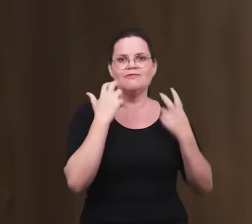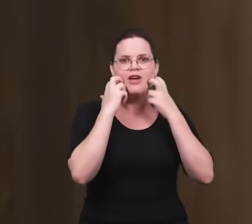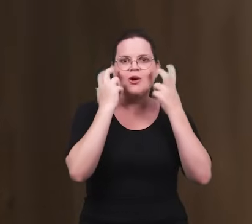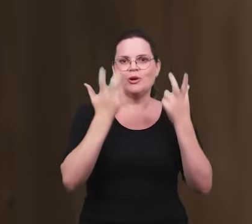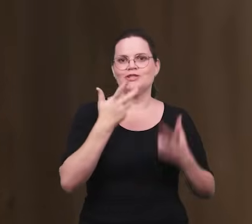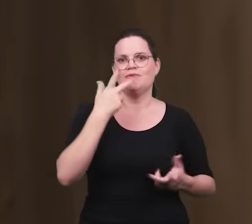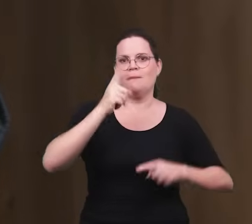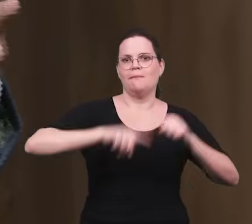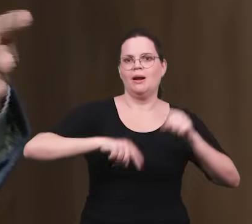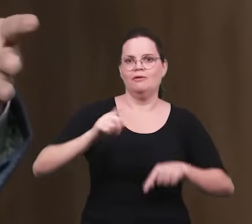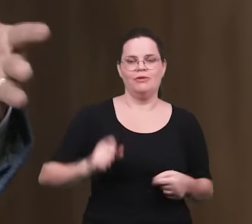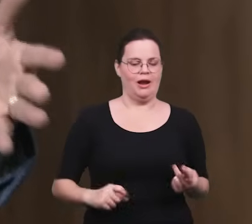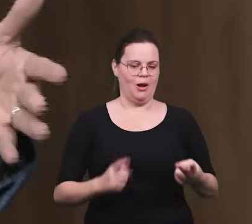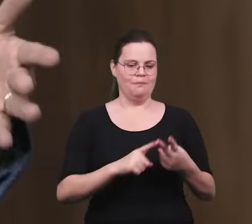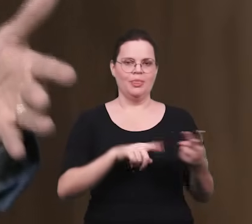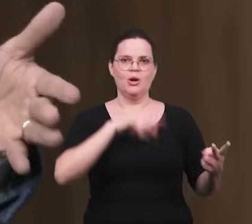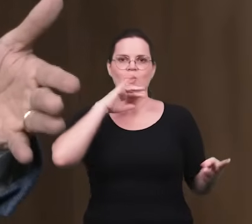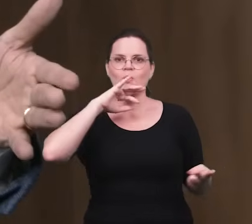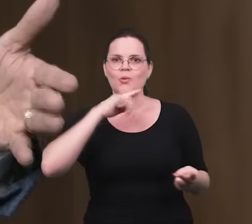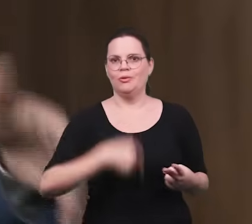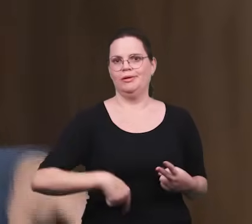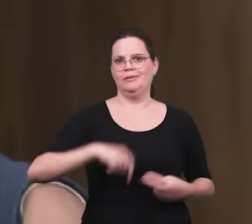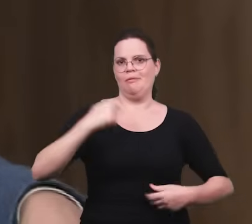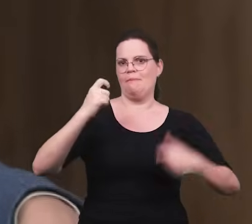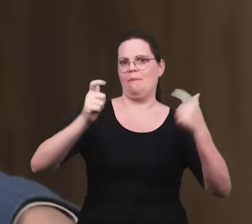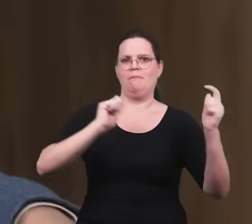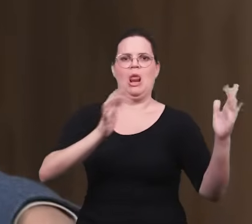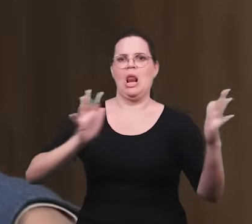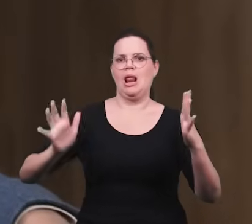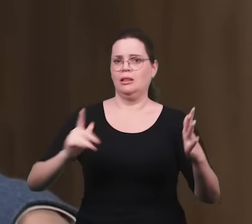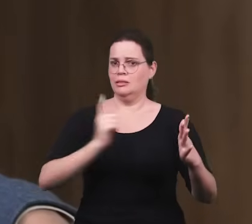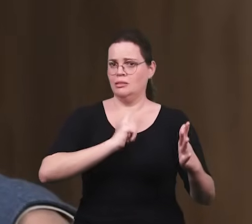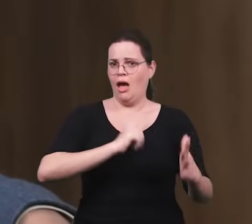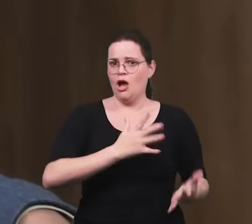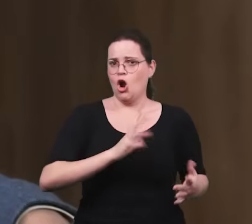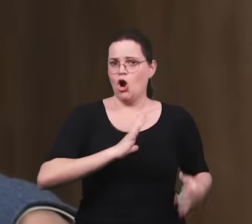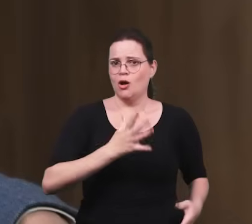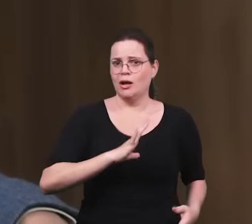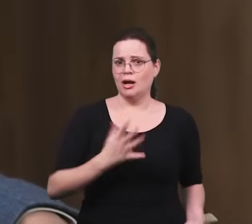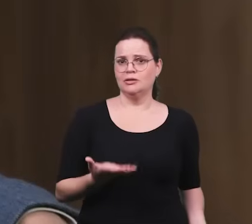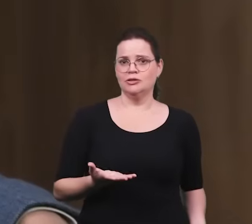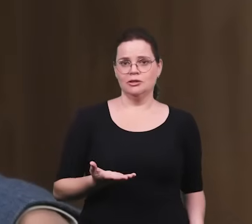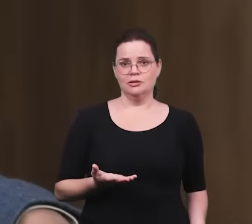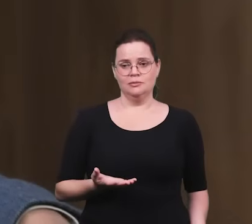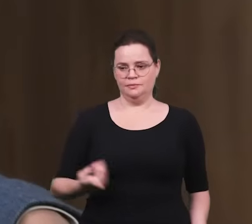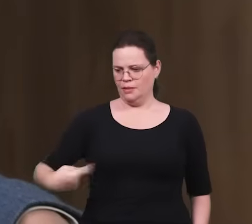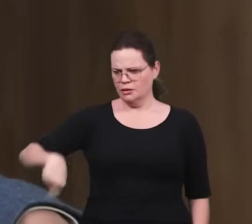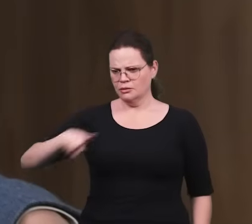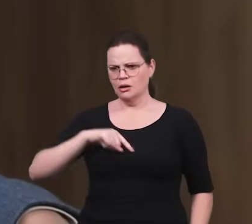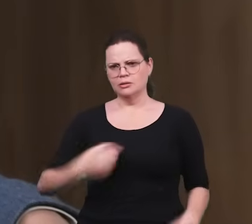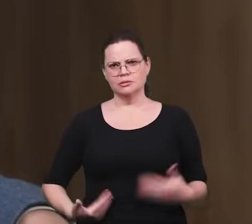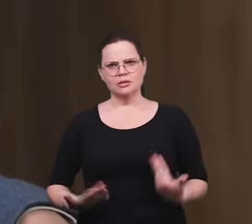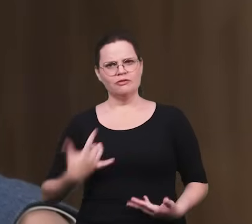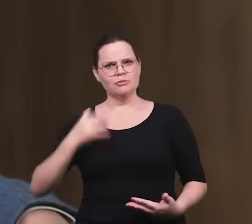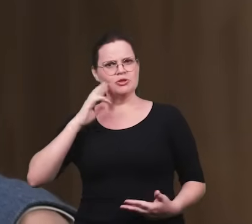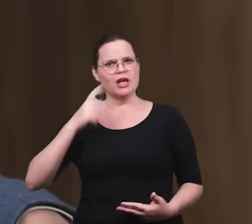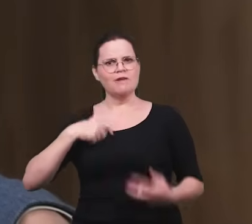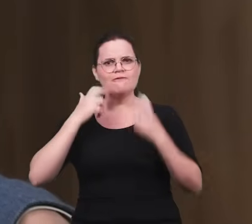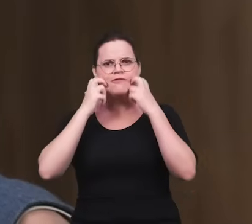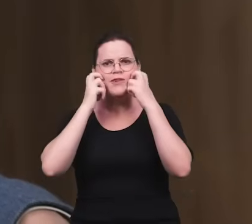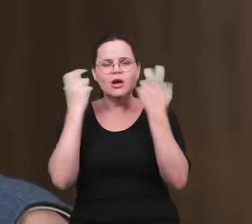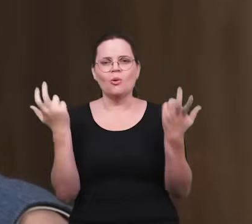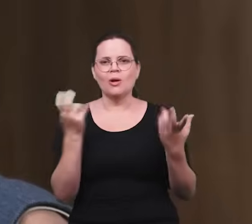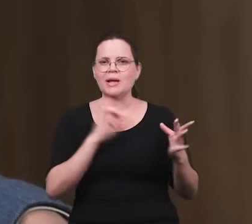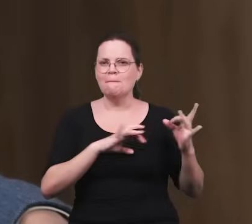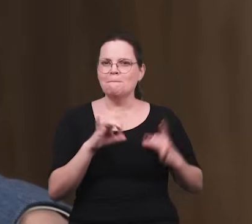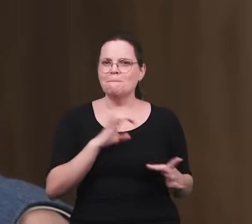ruins, até coisas desagradáveis de se ouvir. E nós que servimos ao Senhor, jovens que servem ao Senhor, a pergunta é